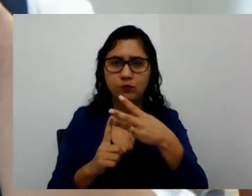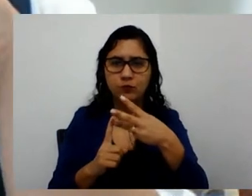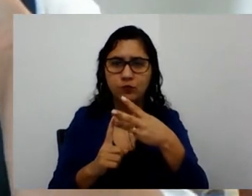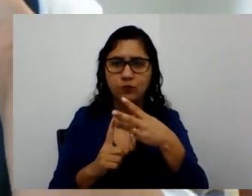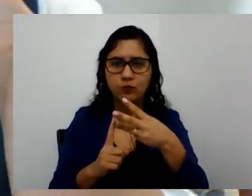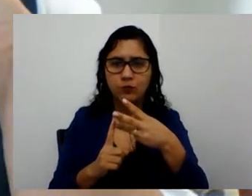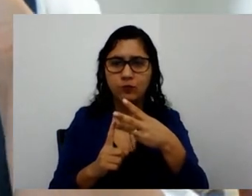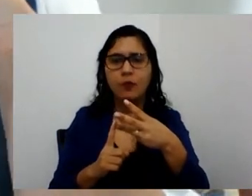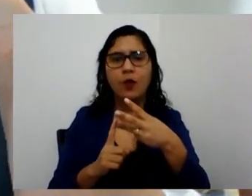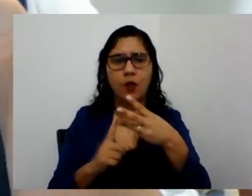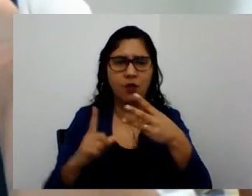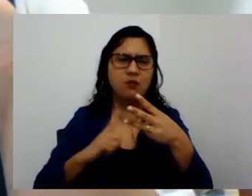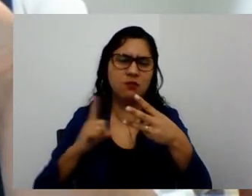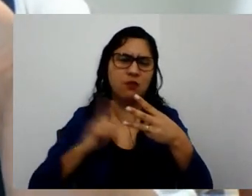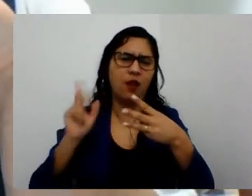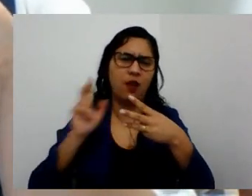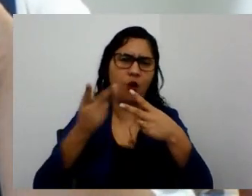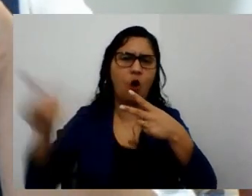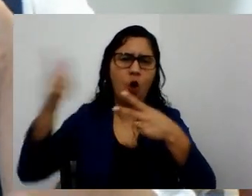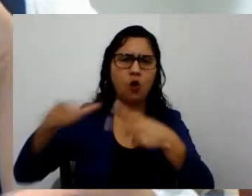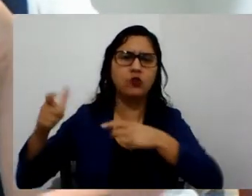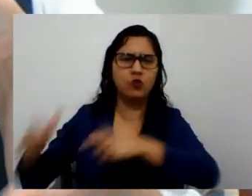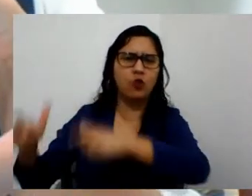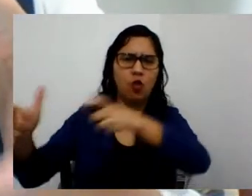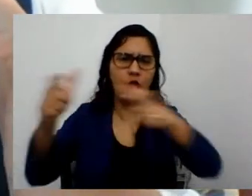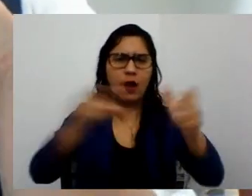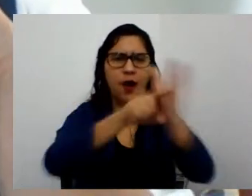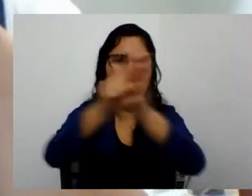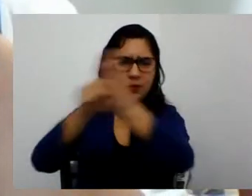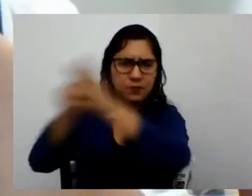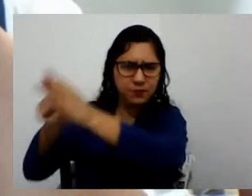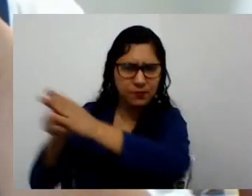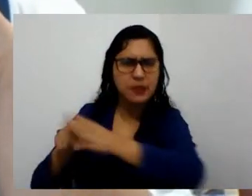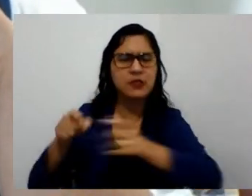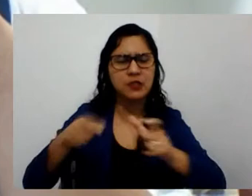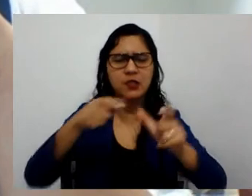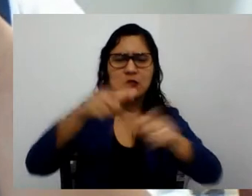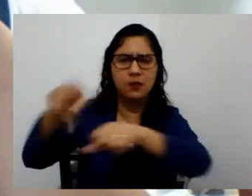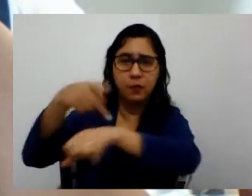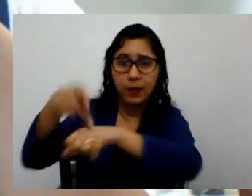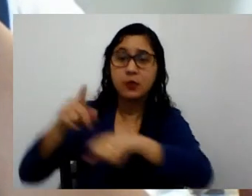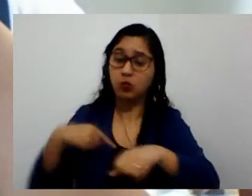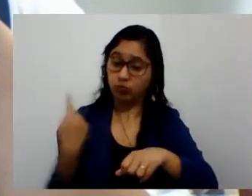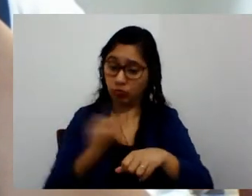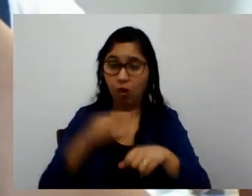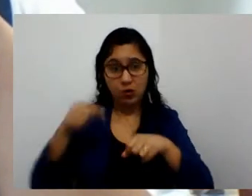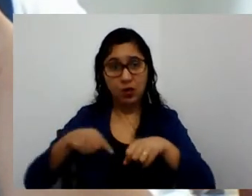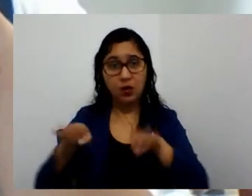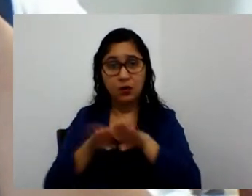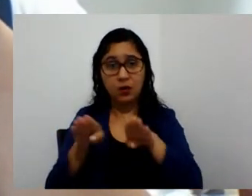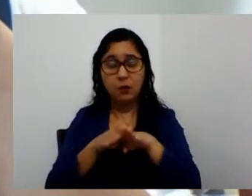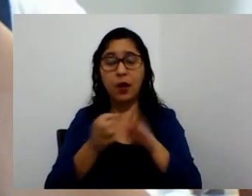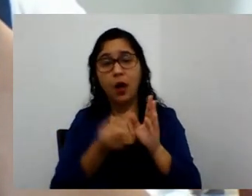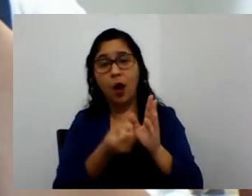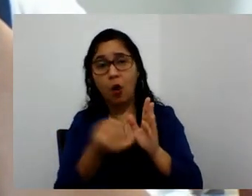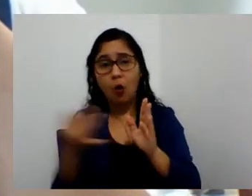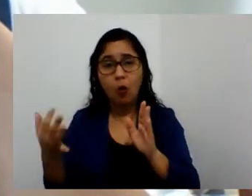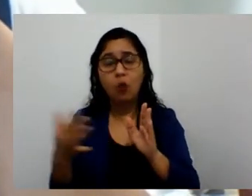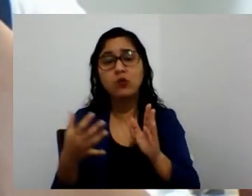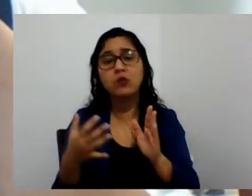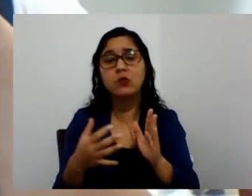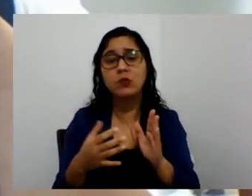Research Gate e outros espaços de pesquisa, e nós mesmos, com alguns bancos de dados, podemos deixar